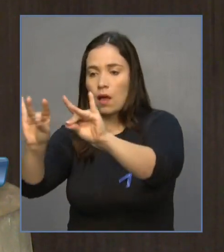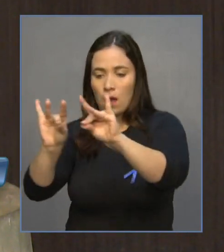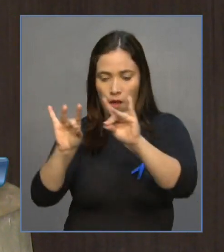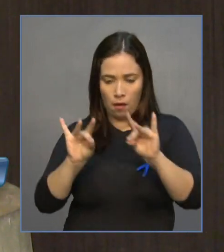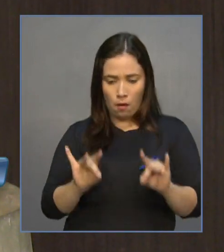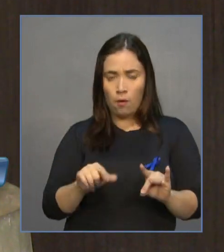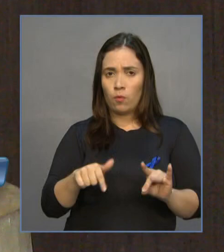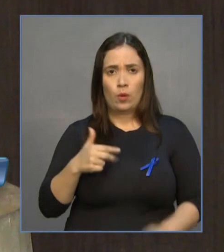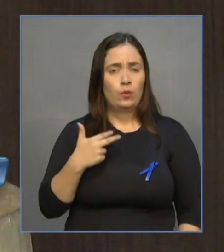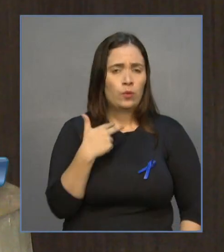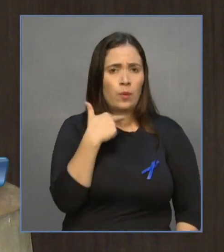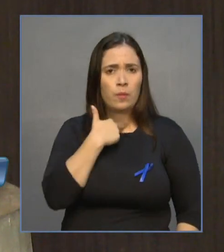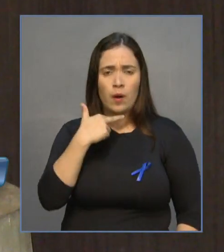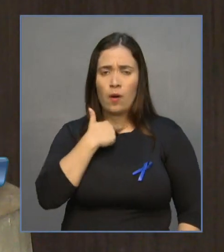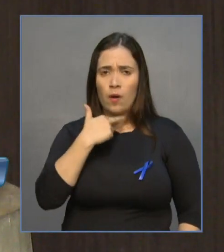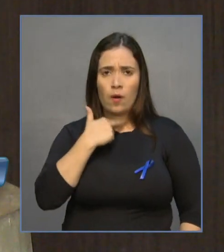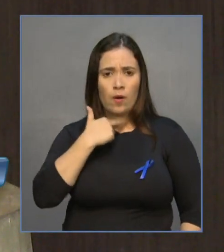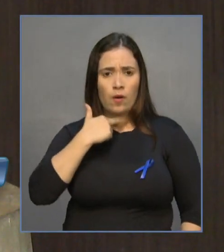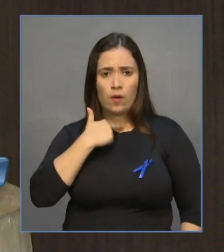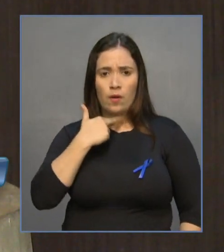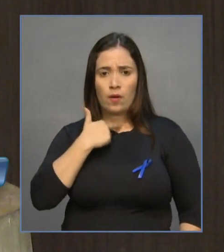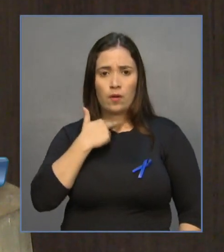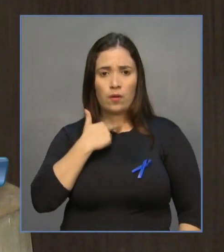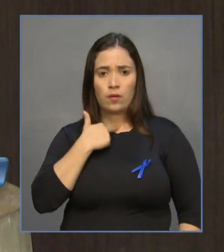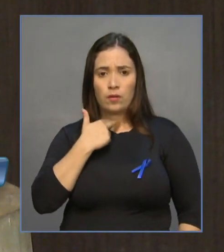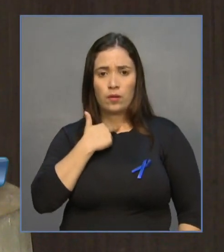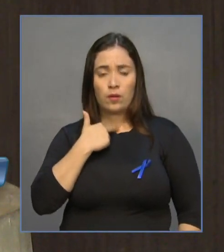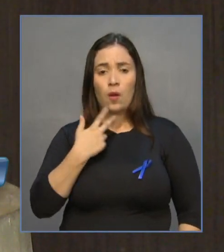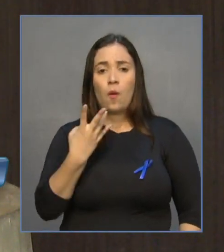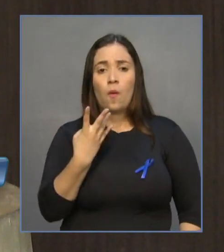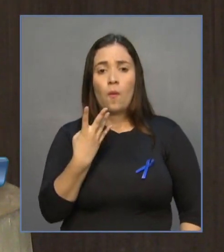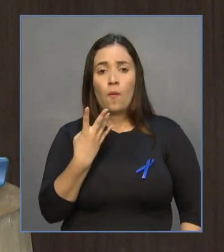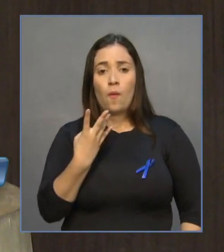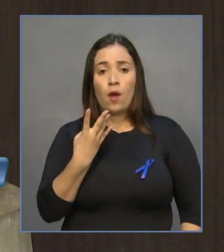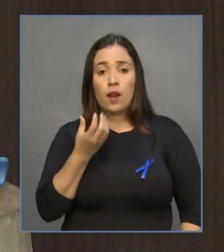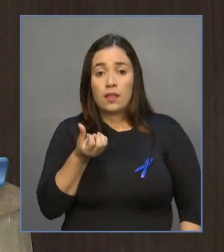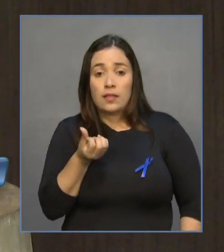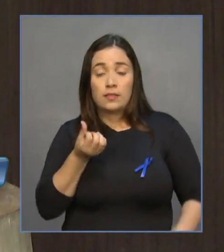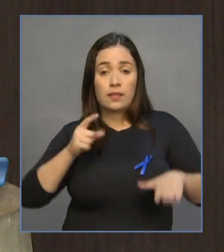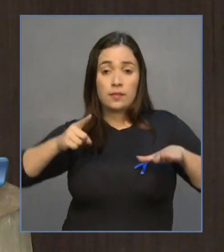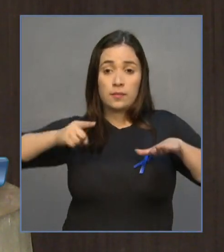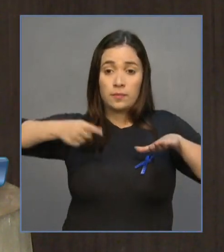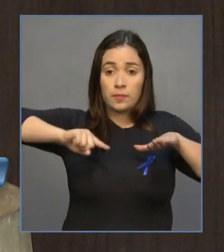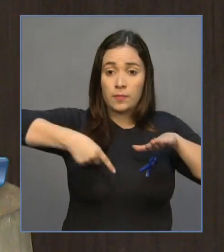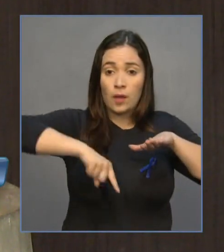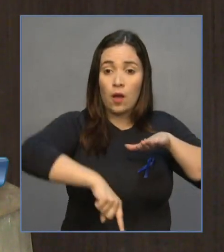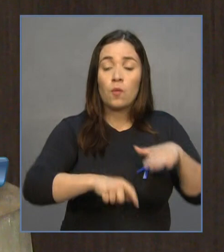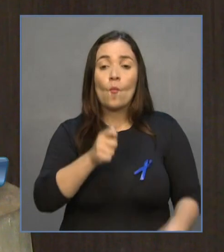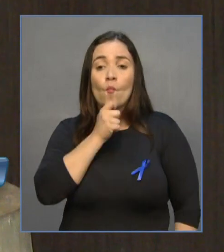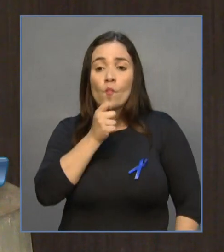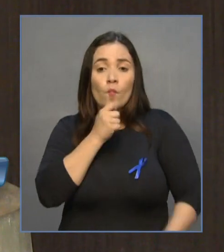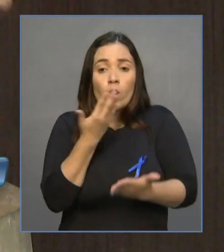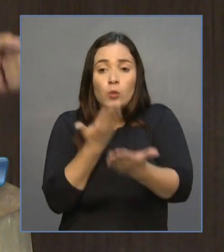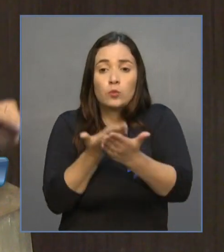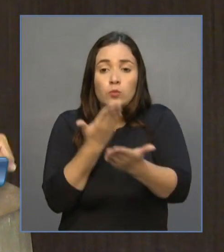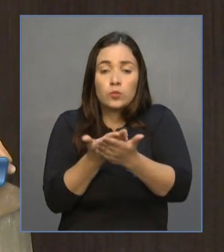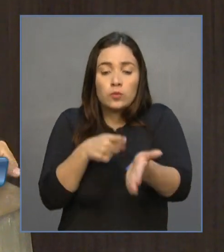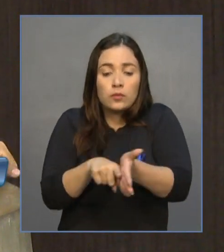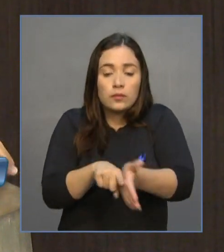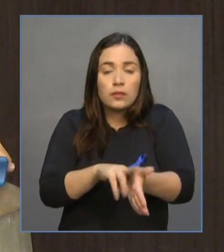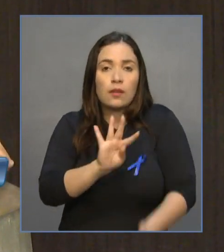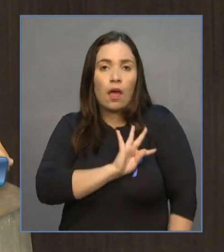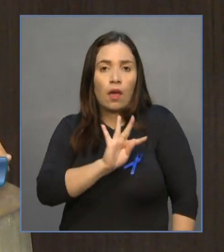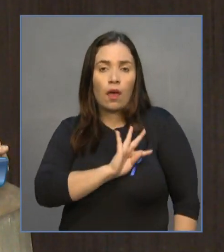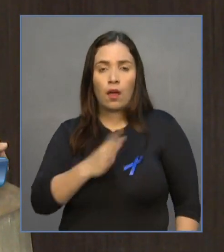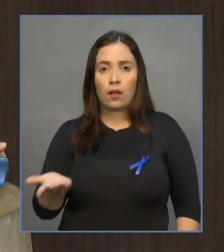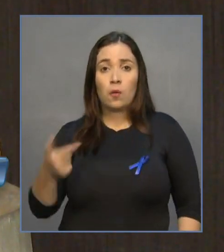deputado Moisés, uma licença de ampliação de 46 poços sem estudo de impacto ambiental dentro de uma